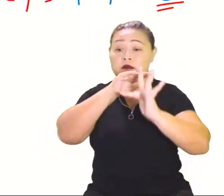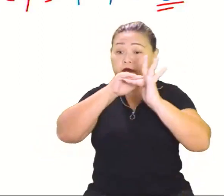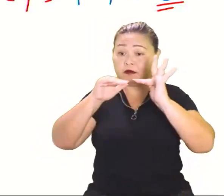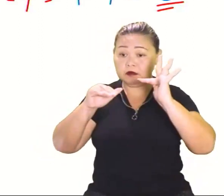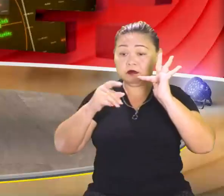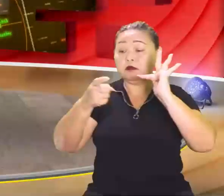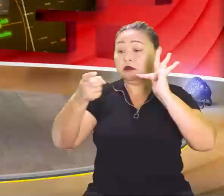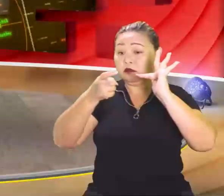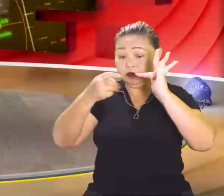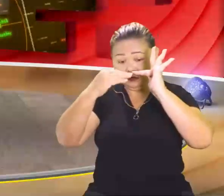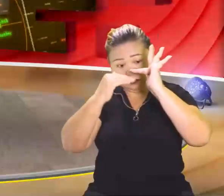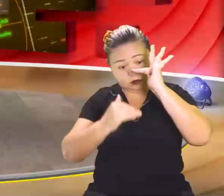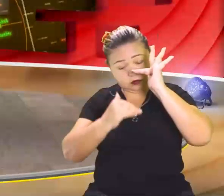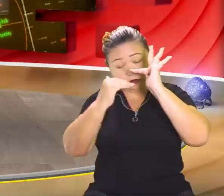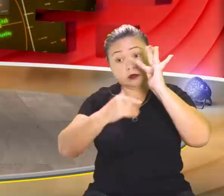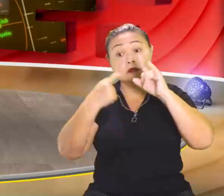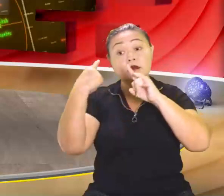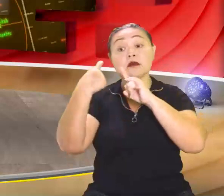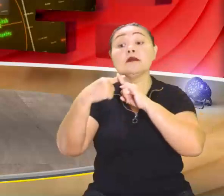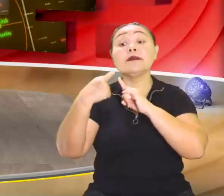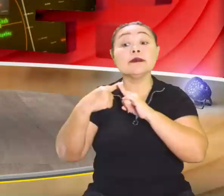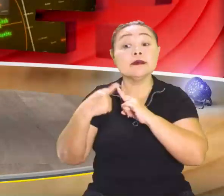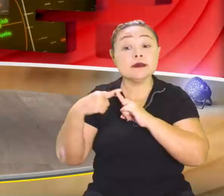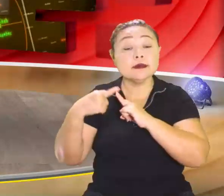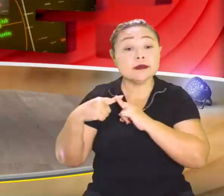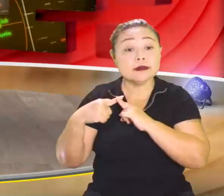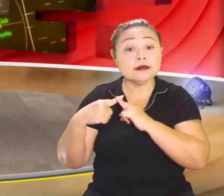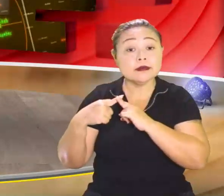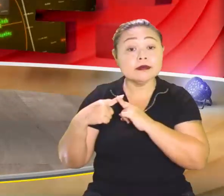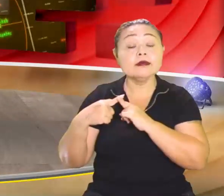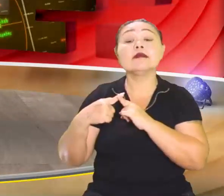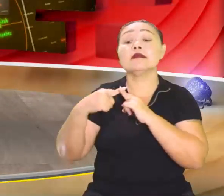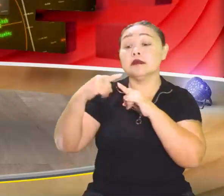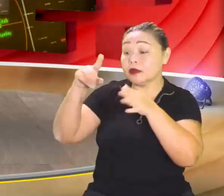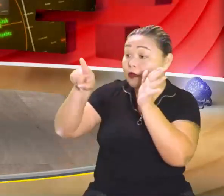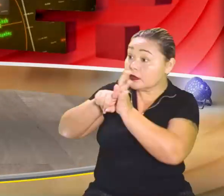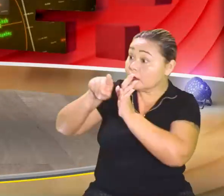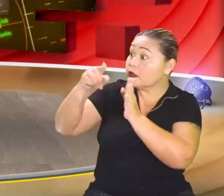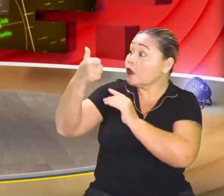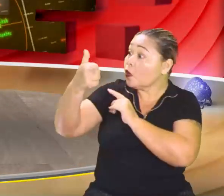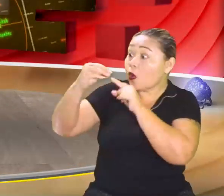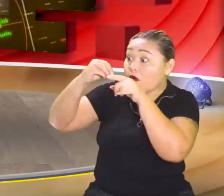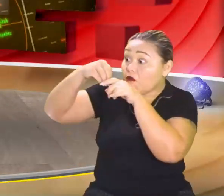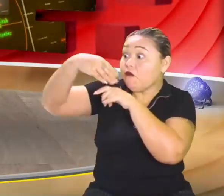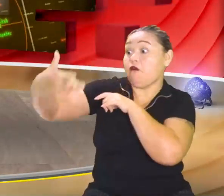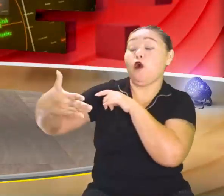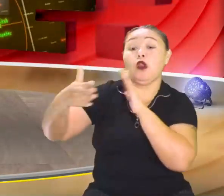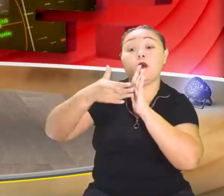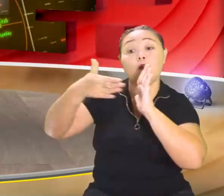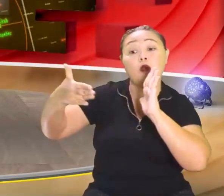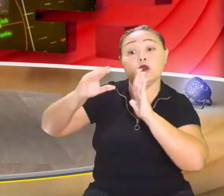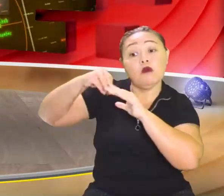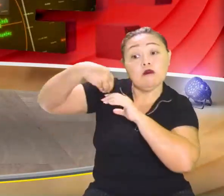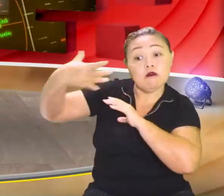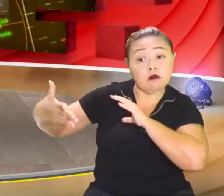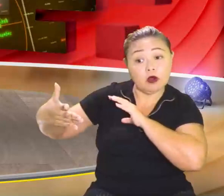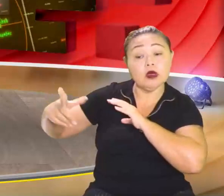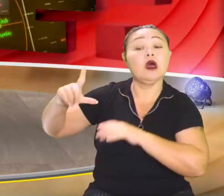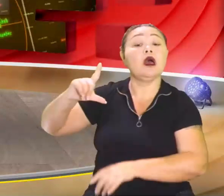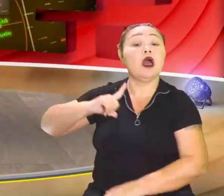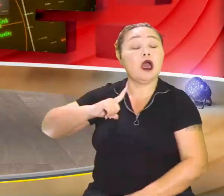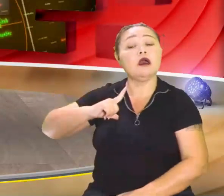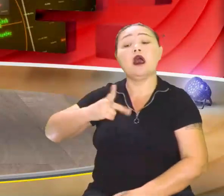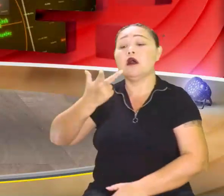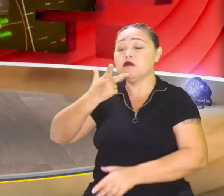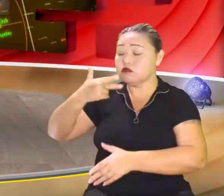gráfico abaixo do eixo X, por que motivo? Porque a gente tinha um menos 1 fora do módulo, né? Foi o que a gente